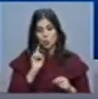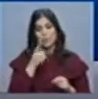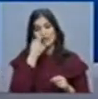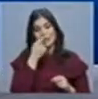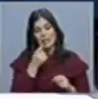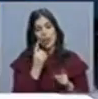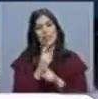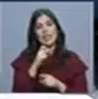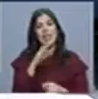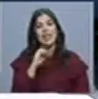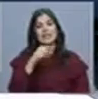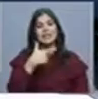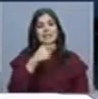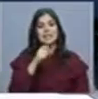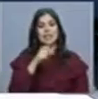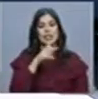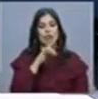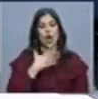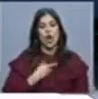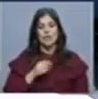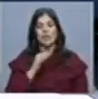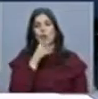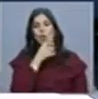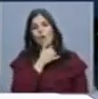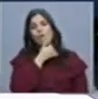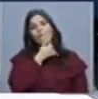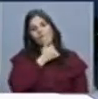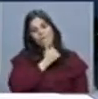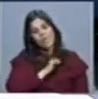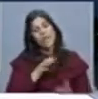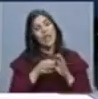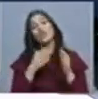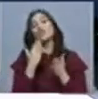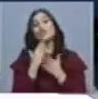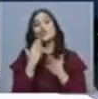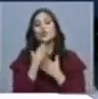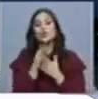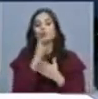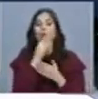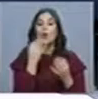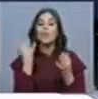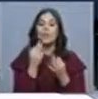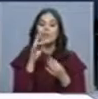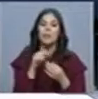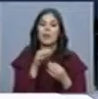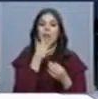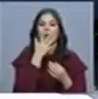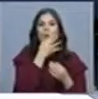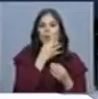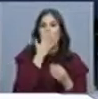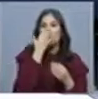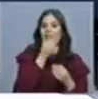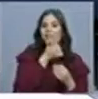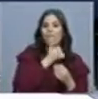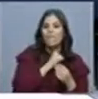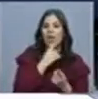asteroides. A sua cor avermelhada, de acordo com os estudos de cor que foram feitos, uma cor avermelhada até nos parece como alguns dos